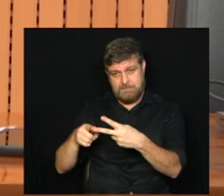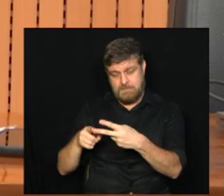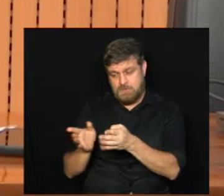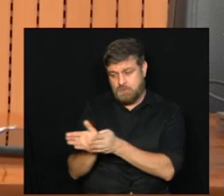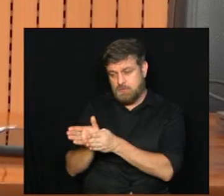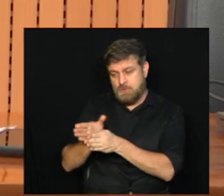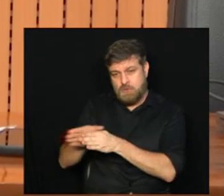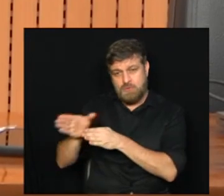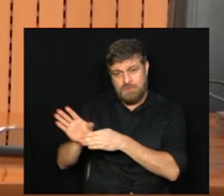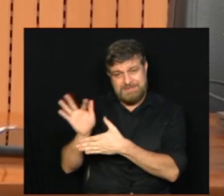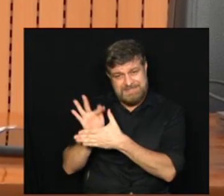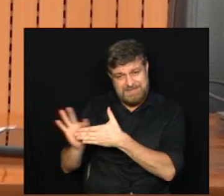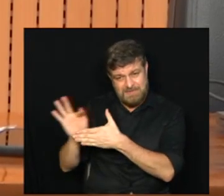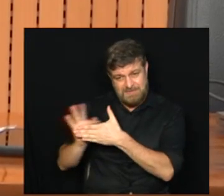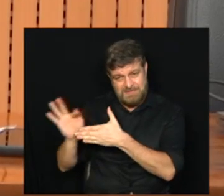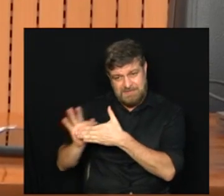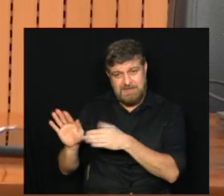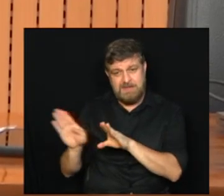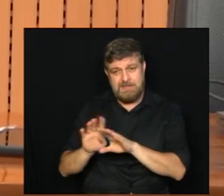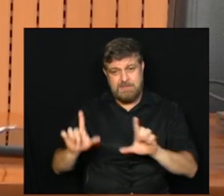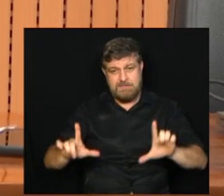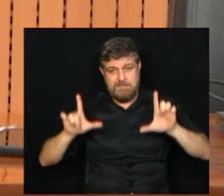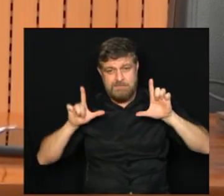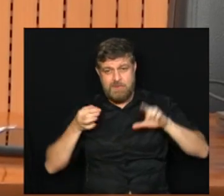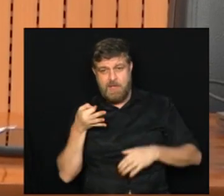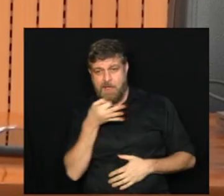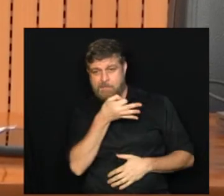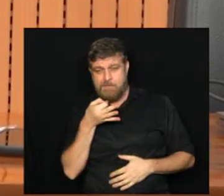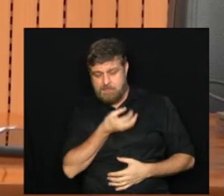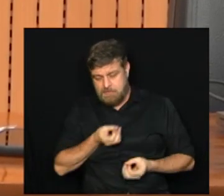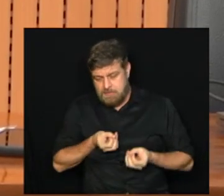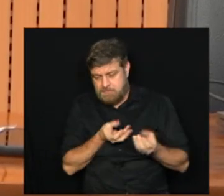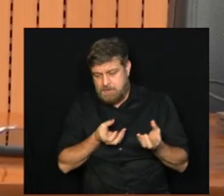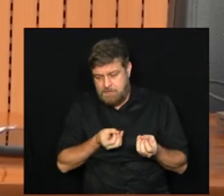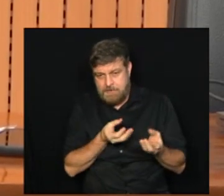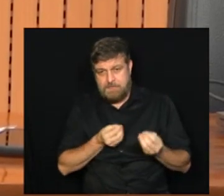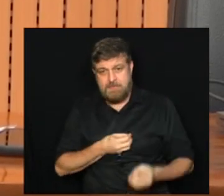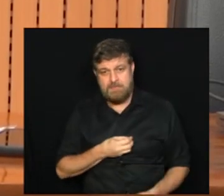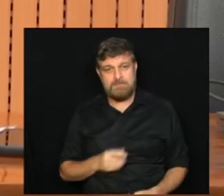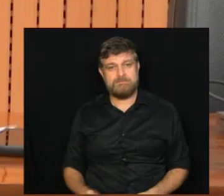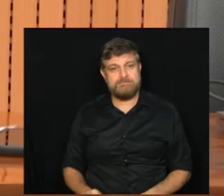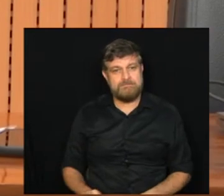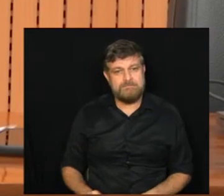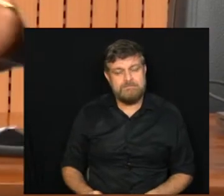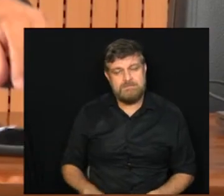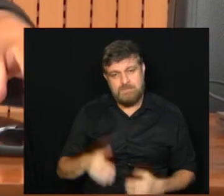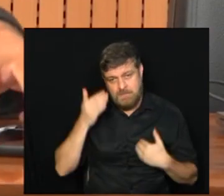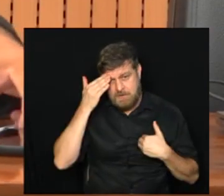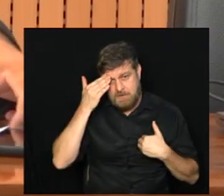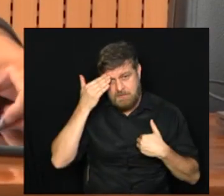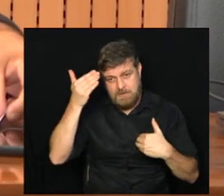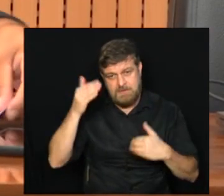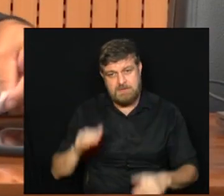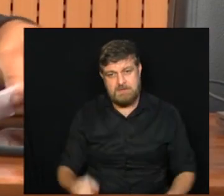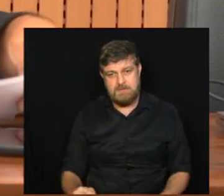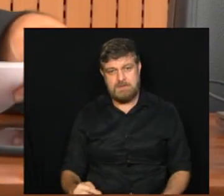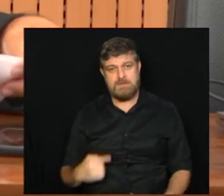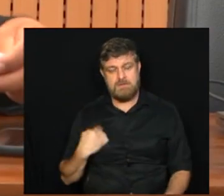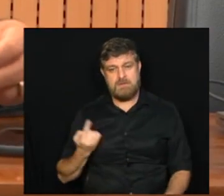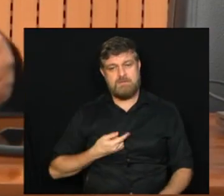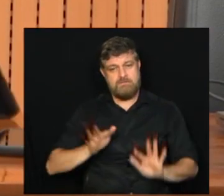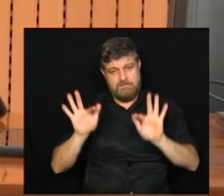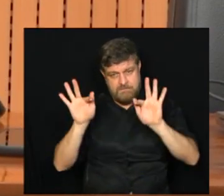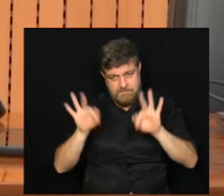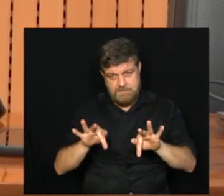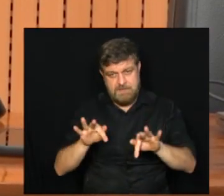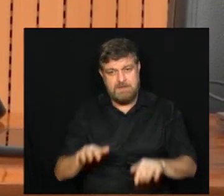a Anália, que também participaram e trouxeram contribuições aqui para a comissão. Muito obrigado. Com isso, eu declaro